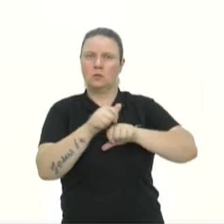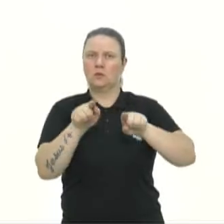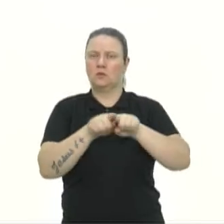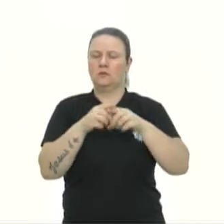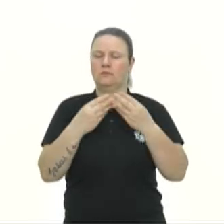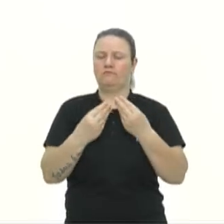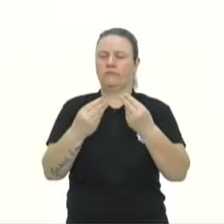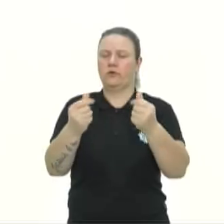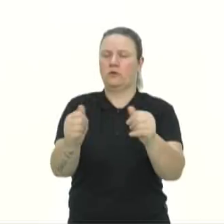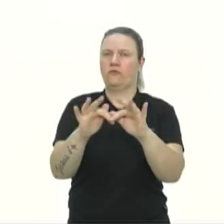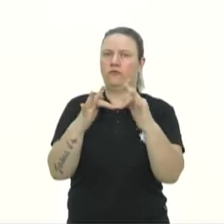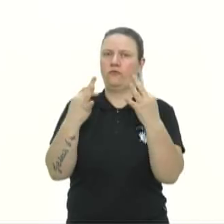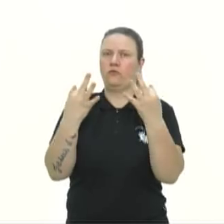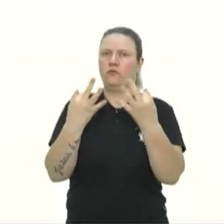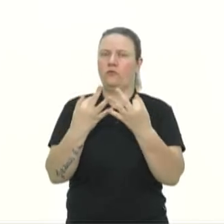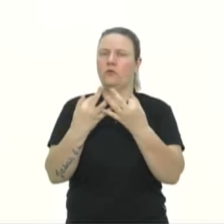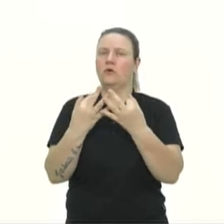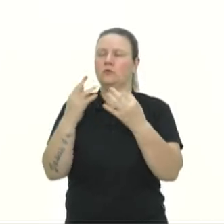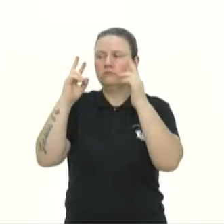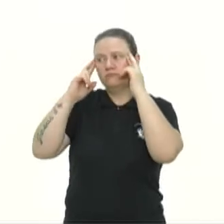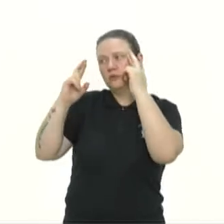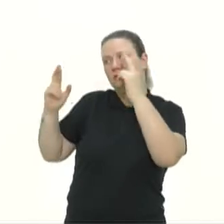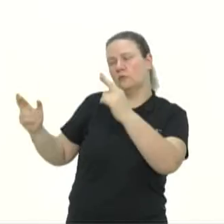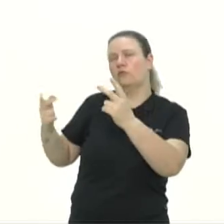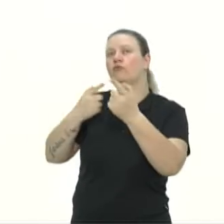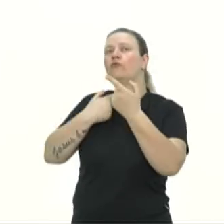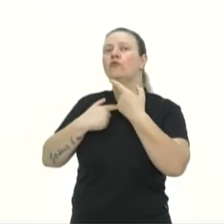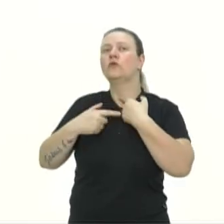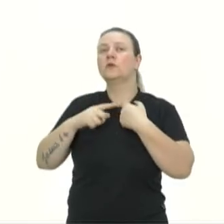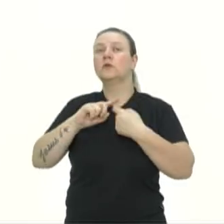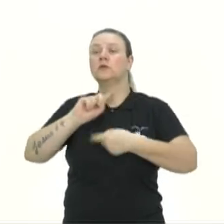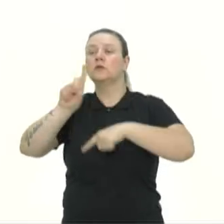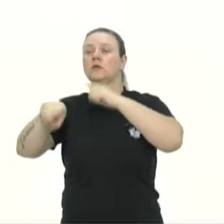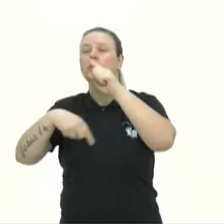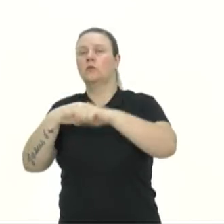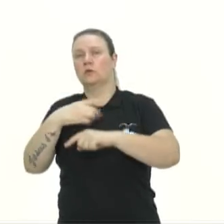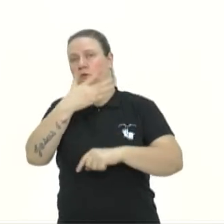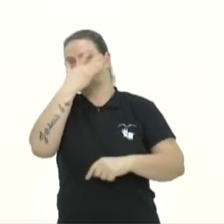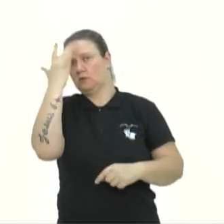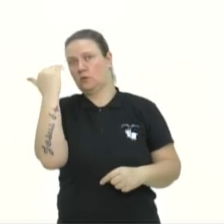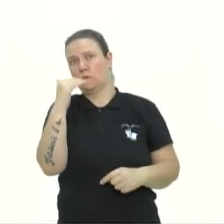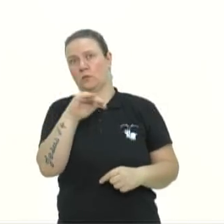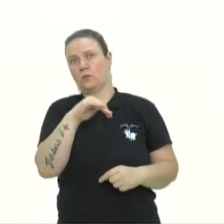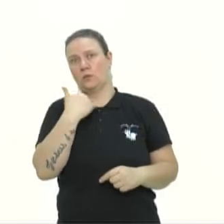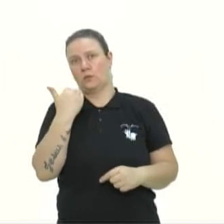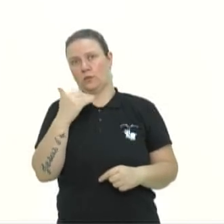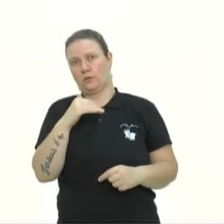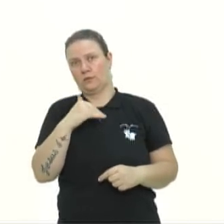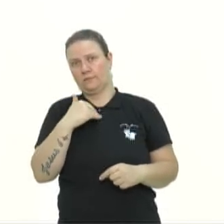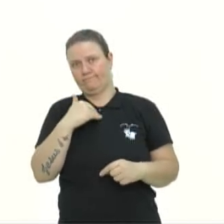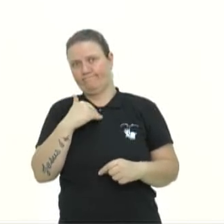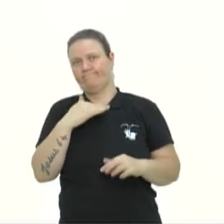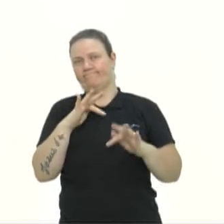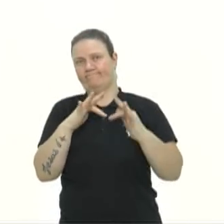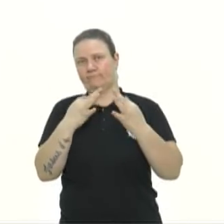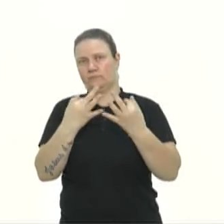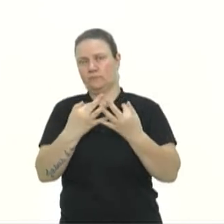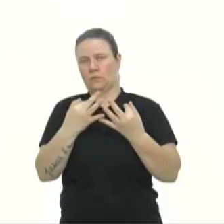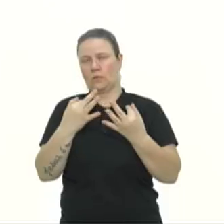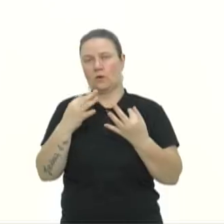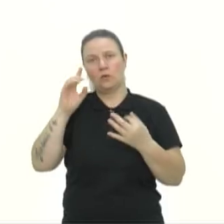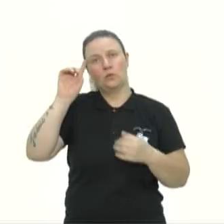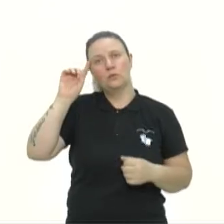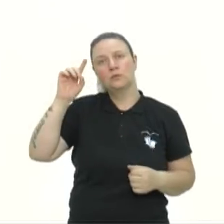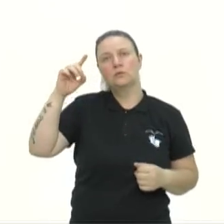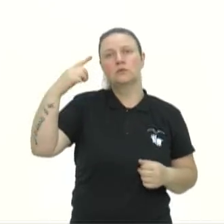a respeitar essa vontade após a morte do ente querido. A data foi